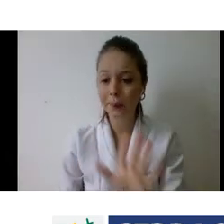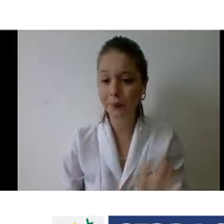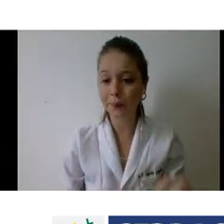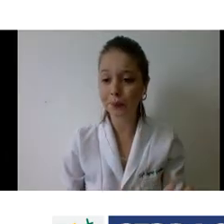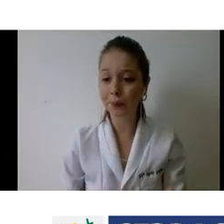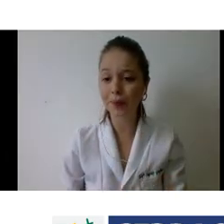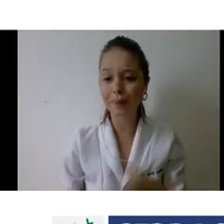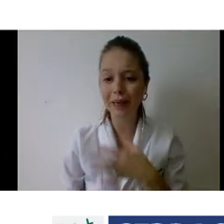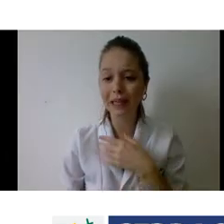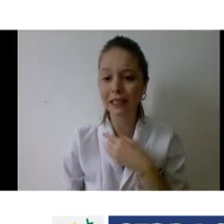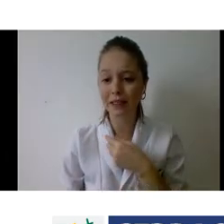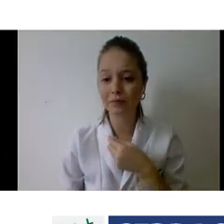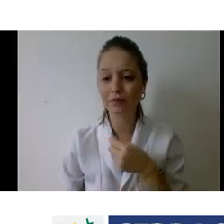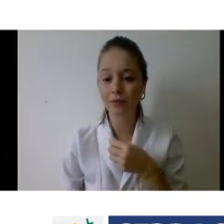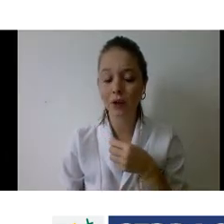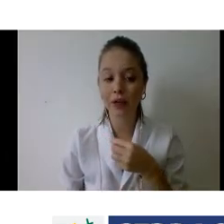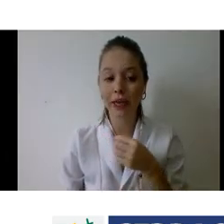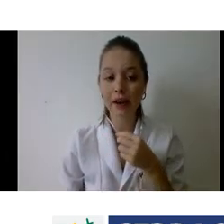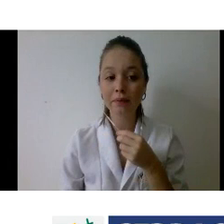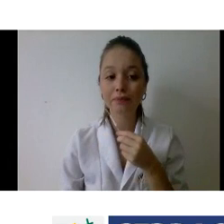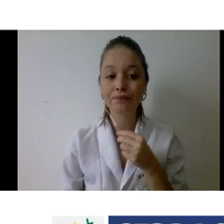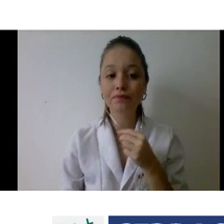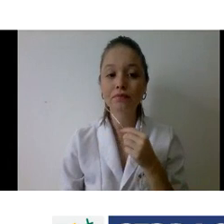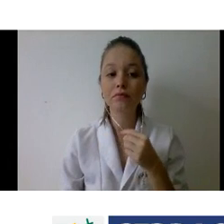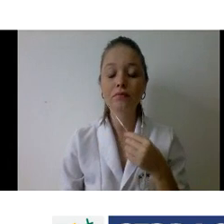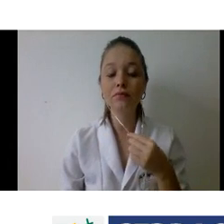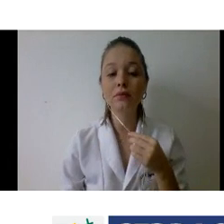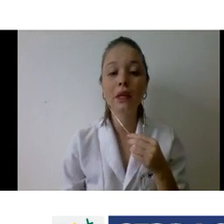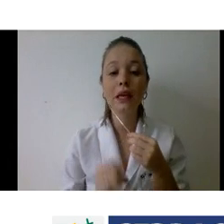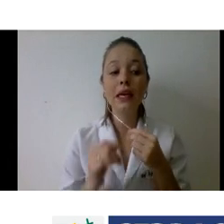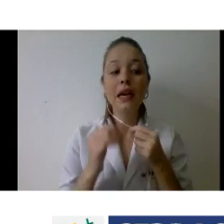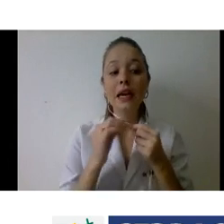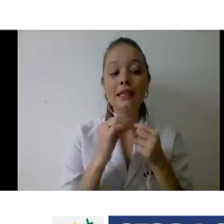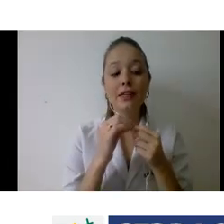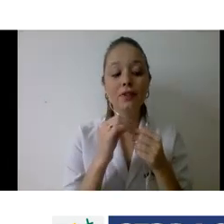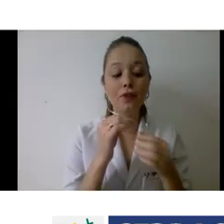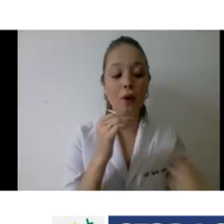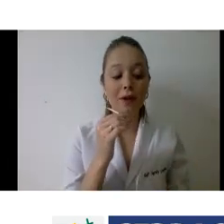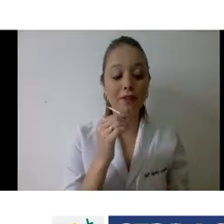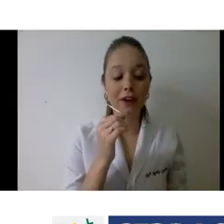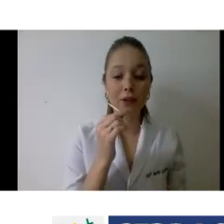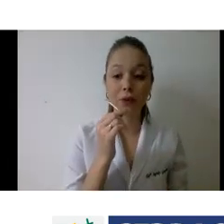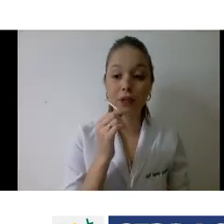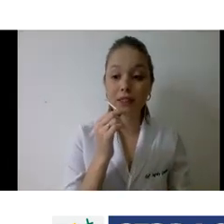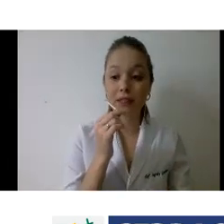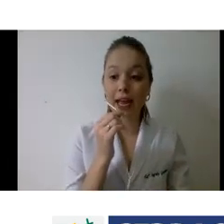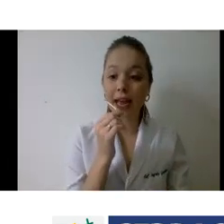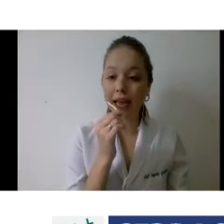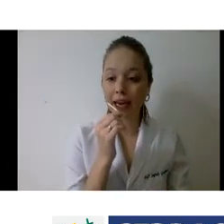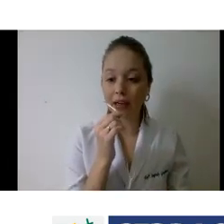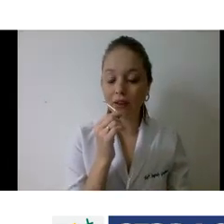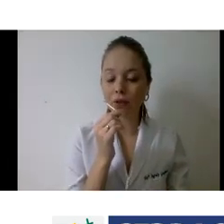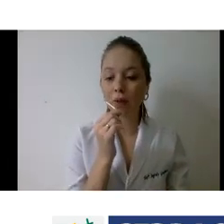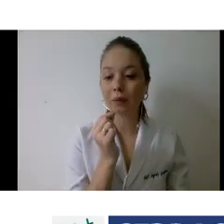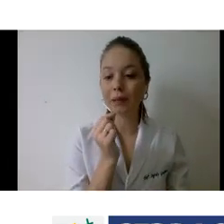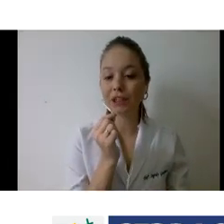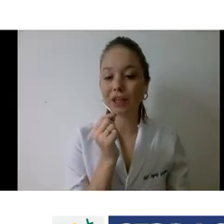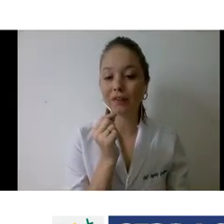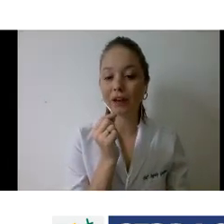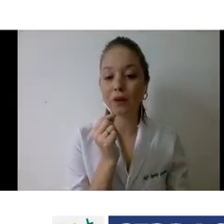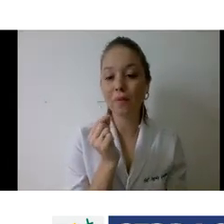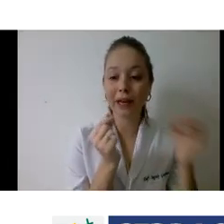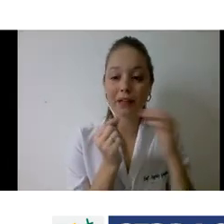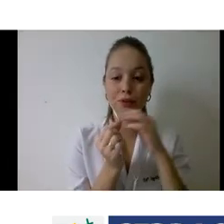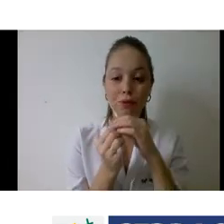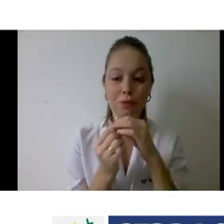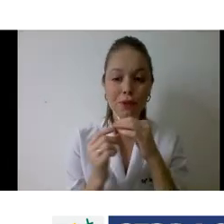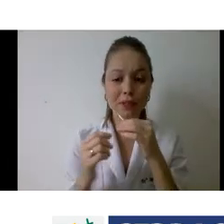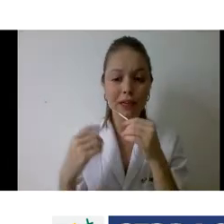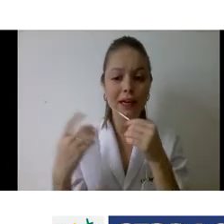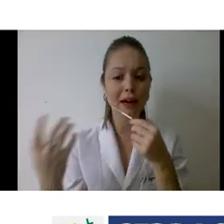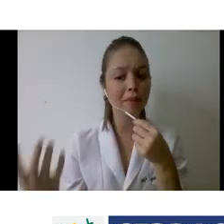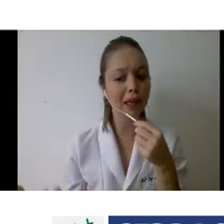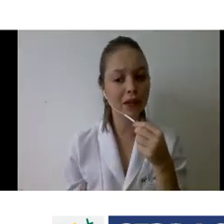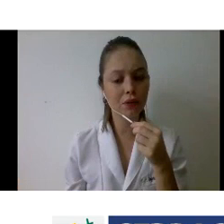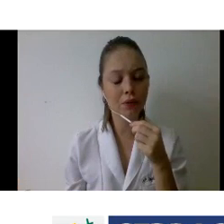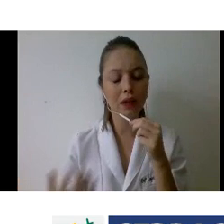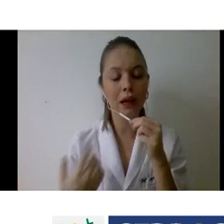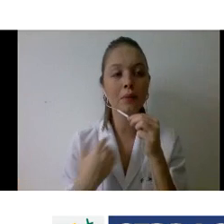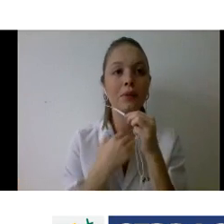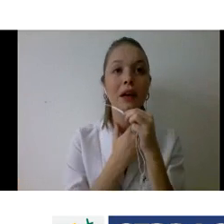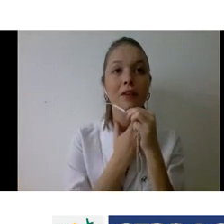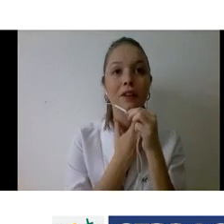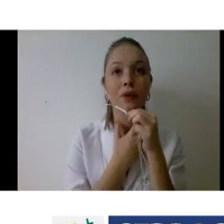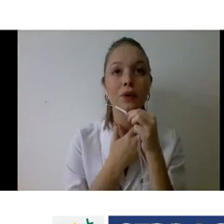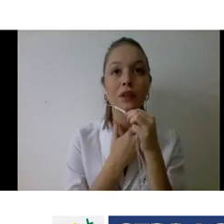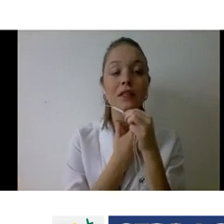hospital, beleza, ok? Se for uma fratura externa, normalmente ela vem acompanhada de muito